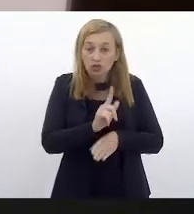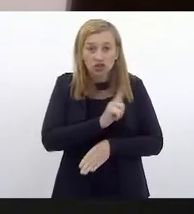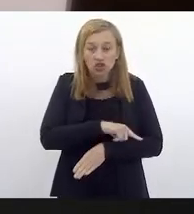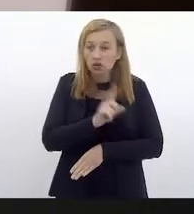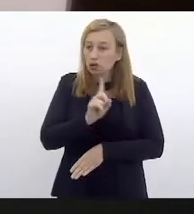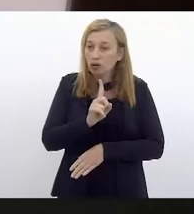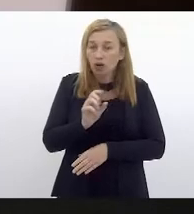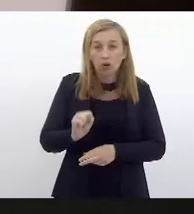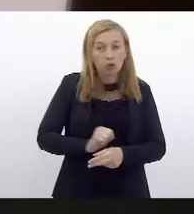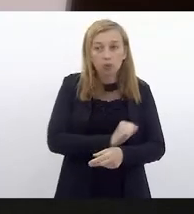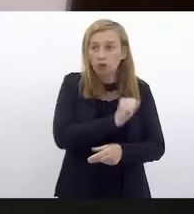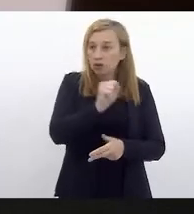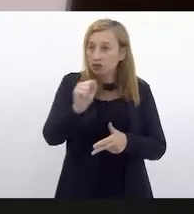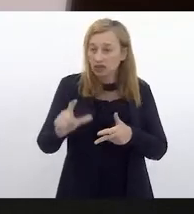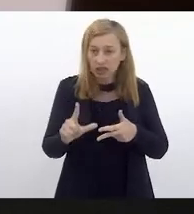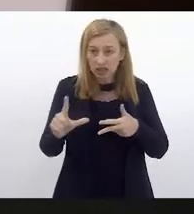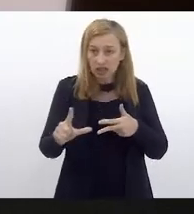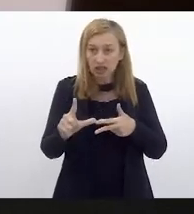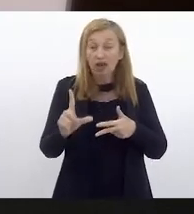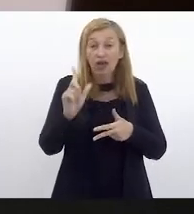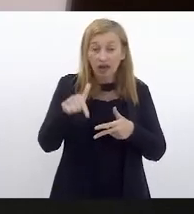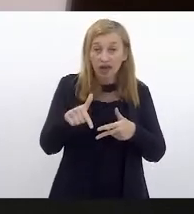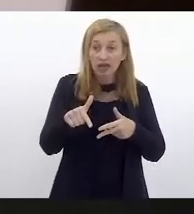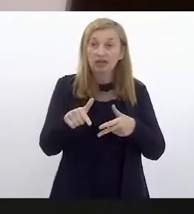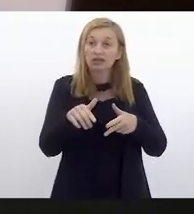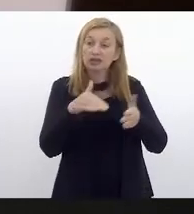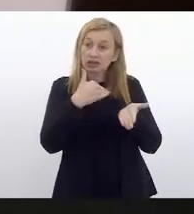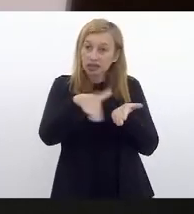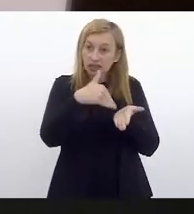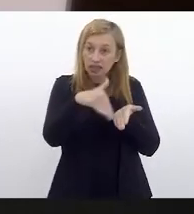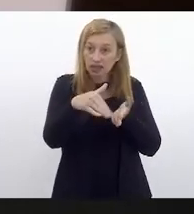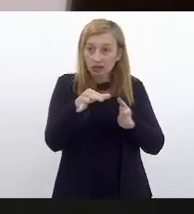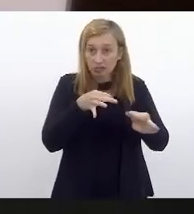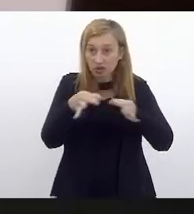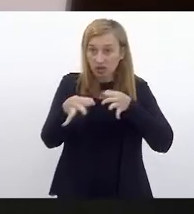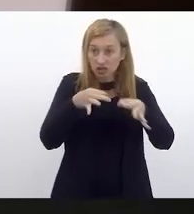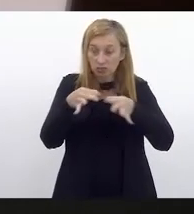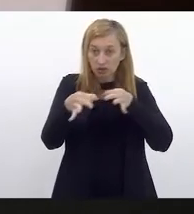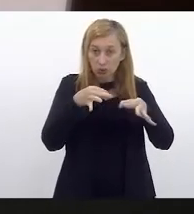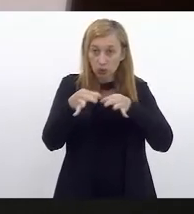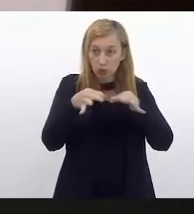Legislativo, é a Secretaria de Planejamento. Então,